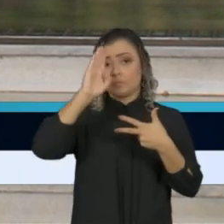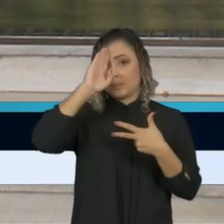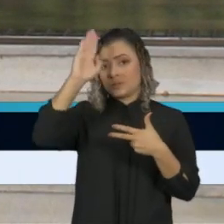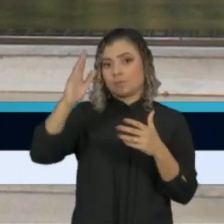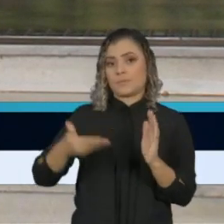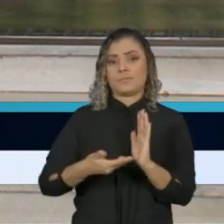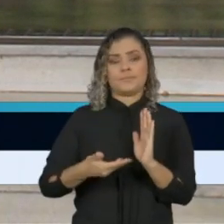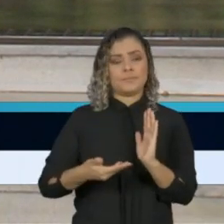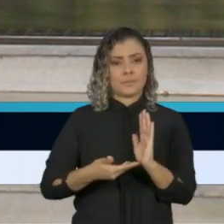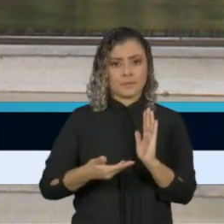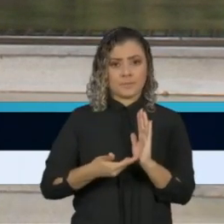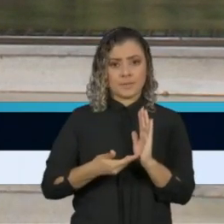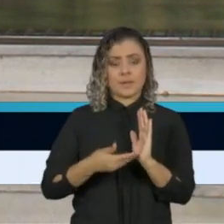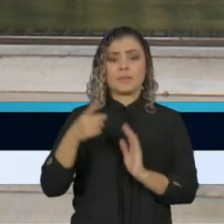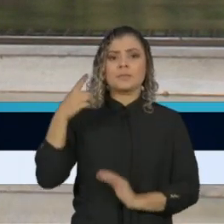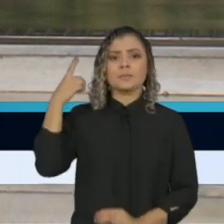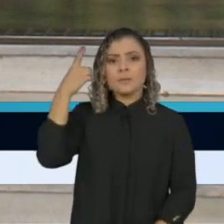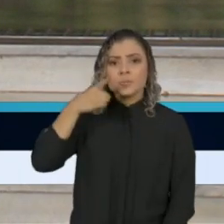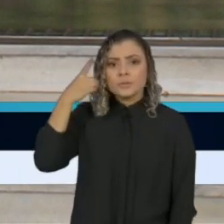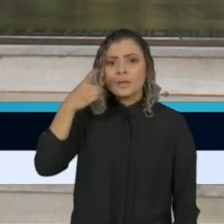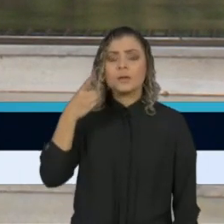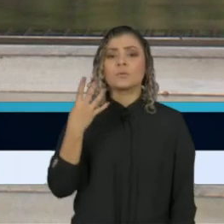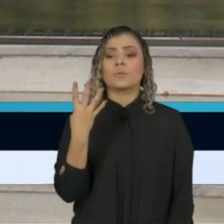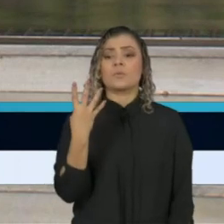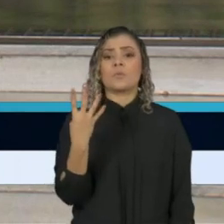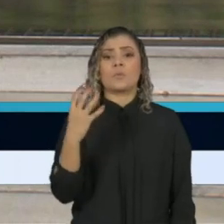Federal, aos deputados, aos